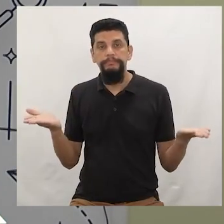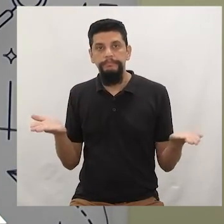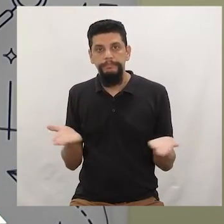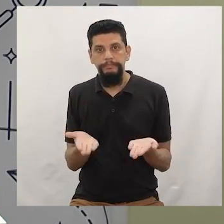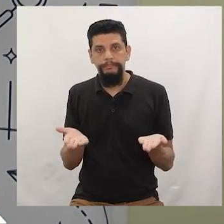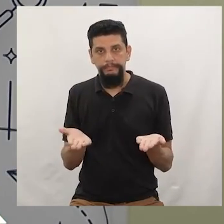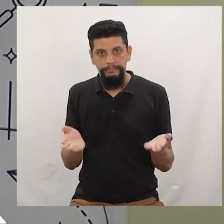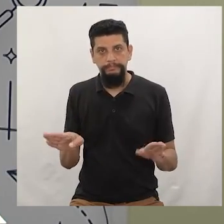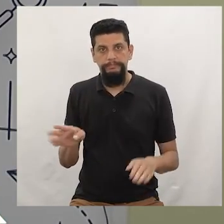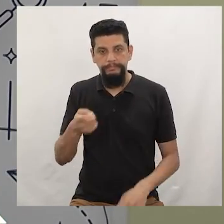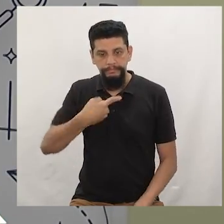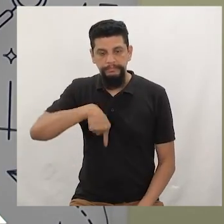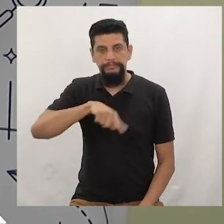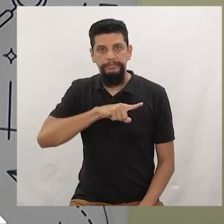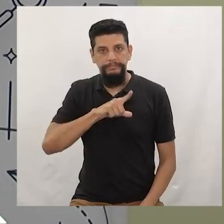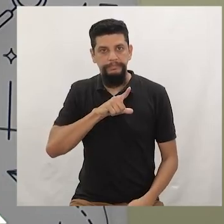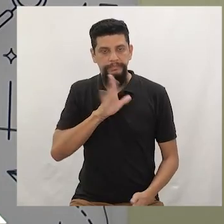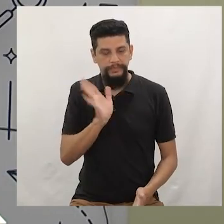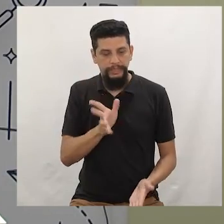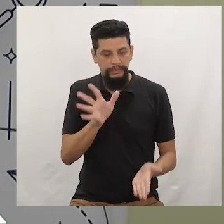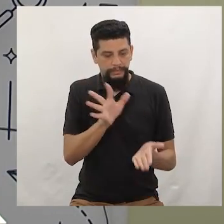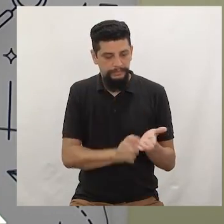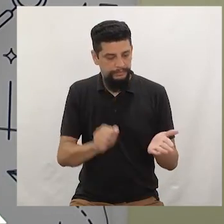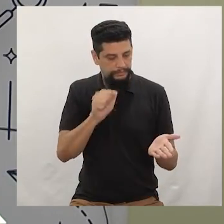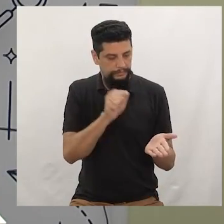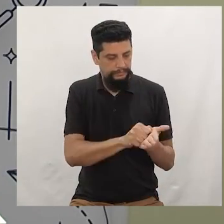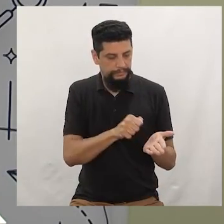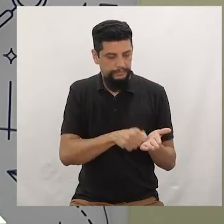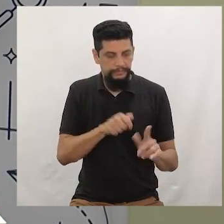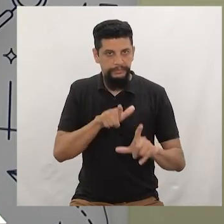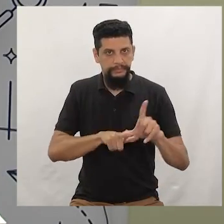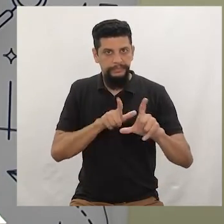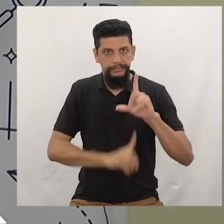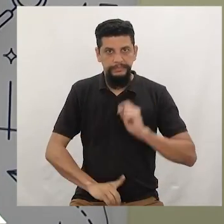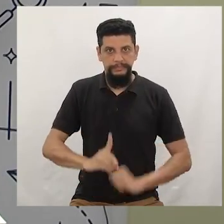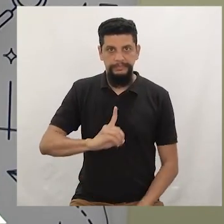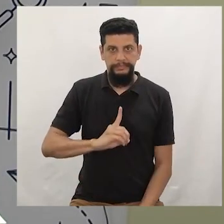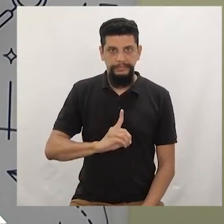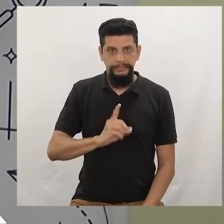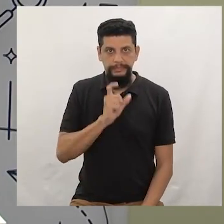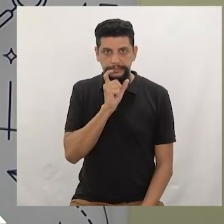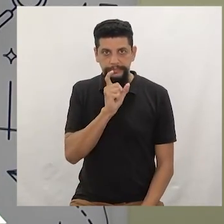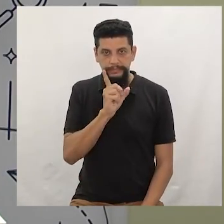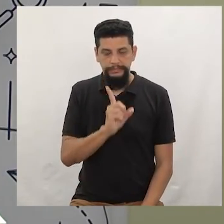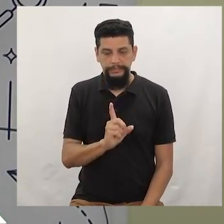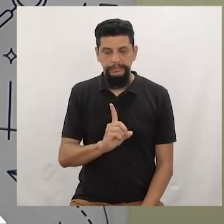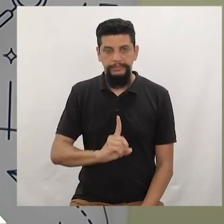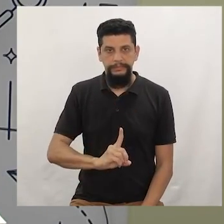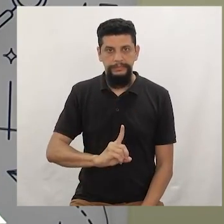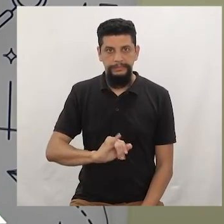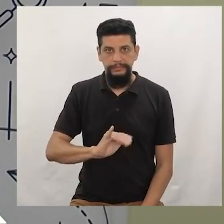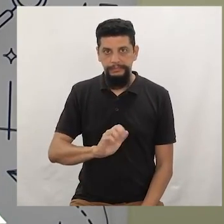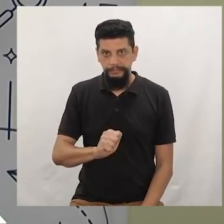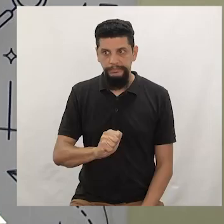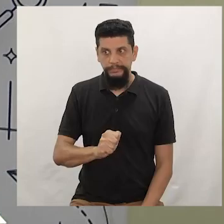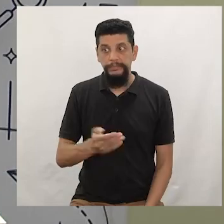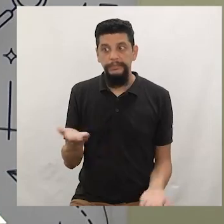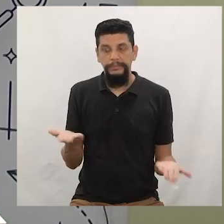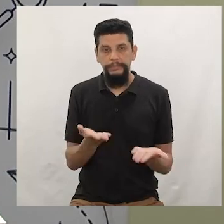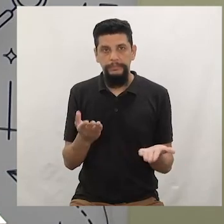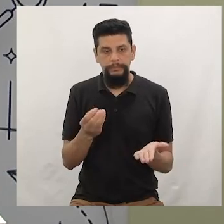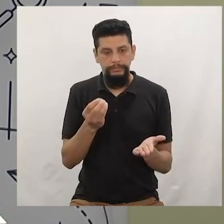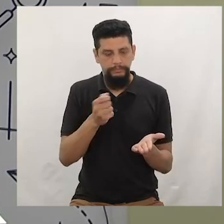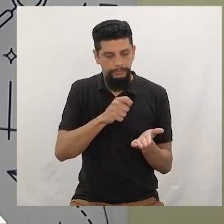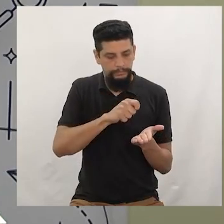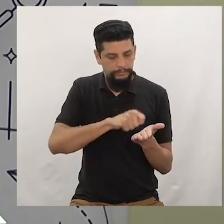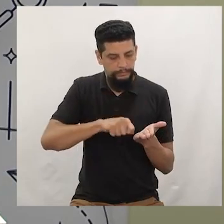E hoje, nós também já registramos aqui a letra D e a palavra dia. E